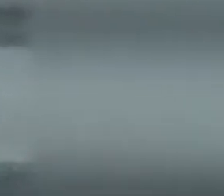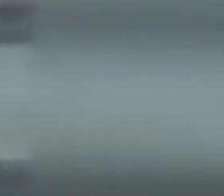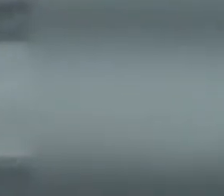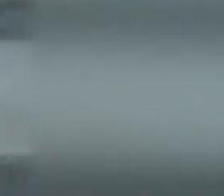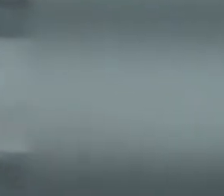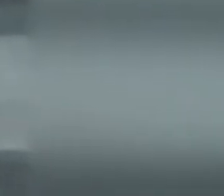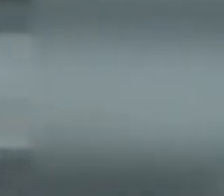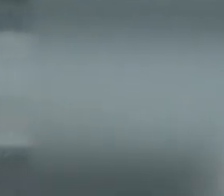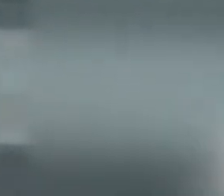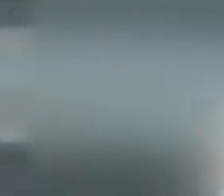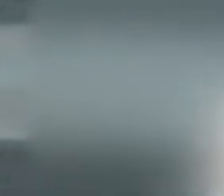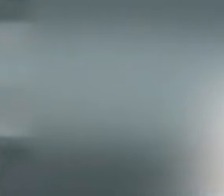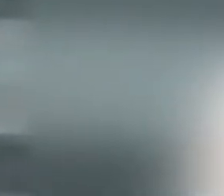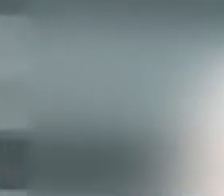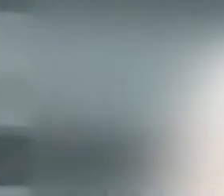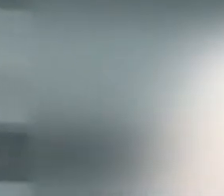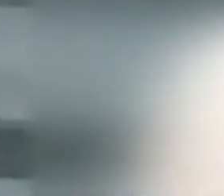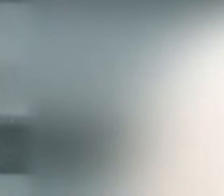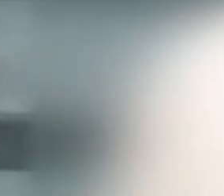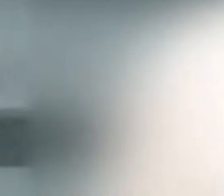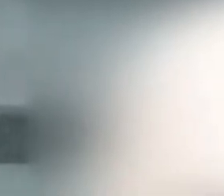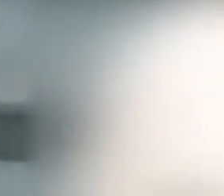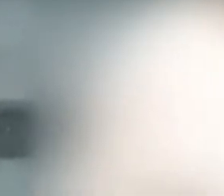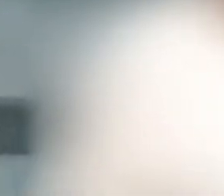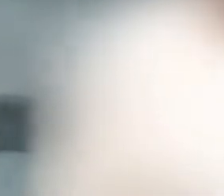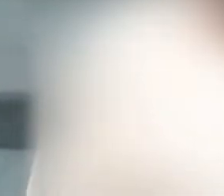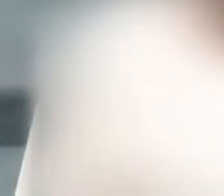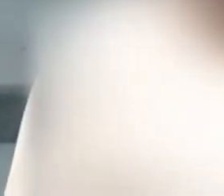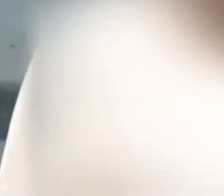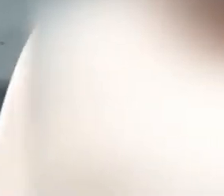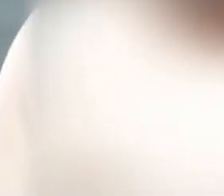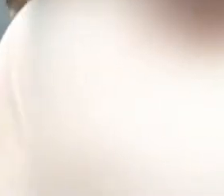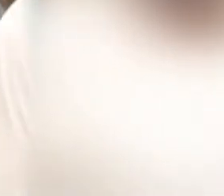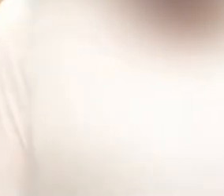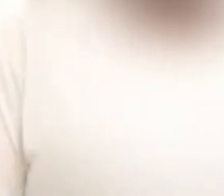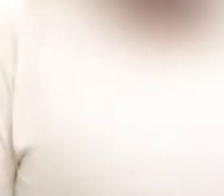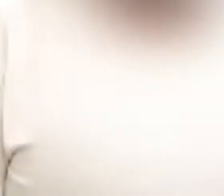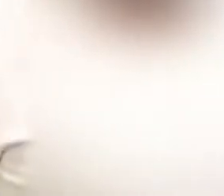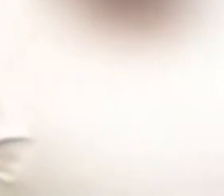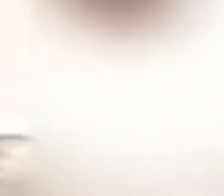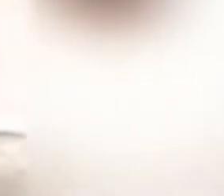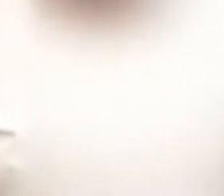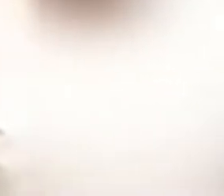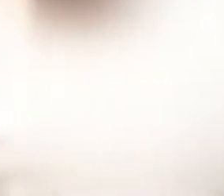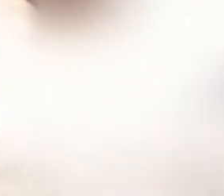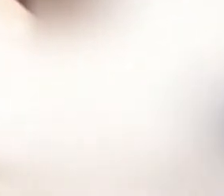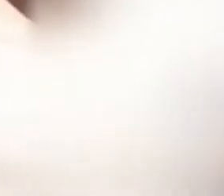Onisaure, Baba, Onisaure.